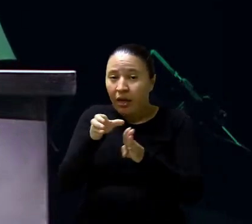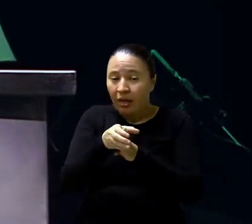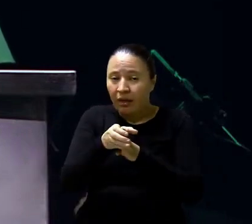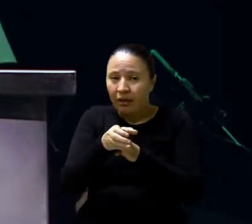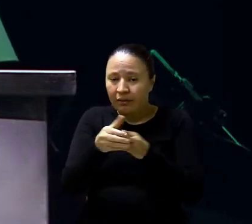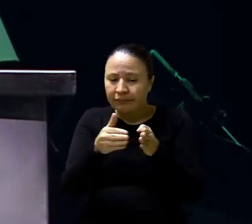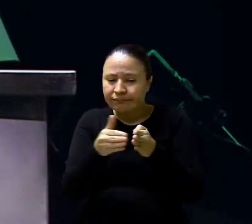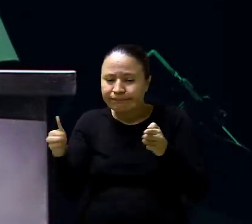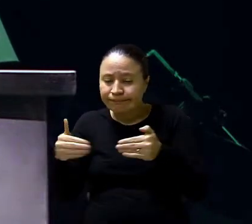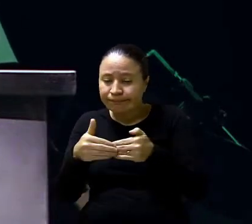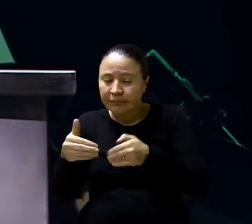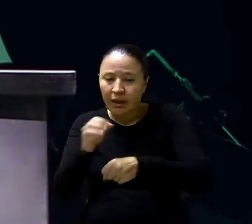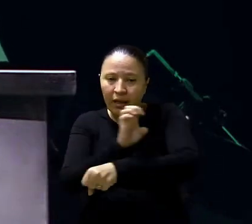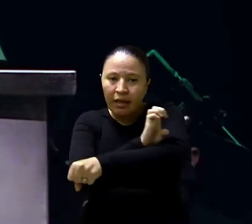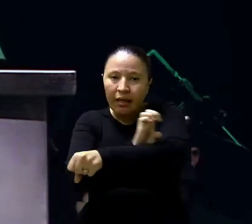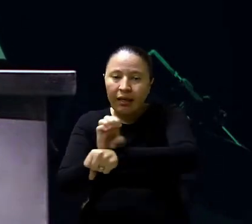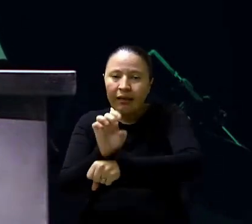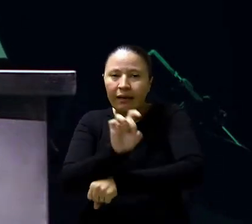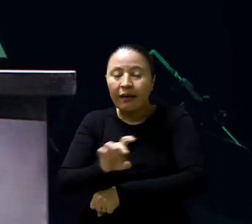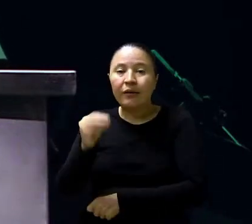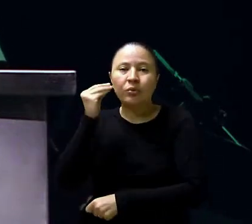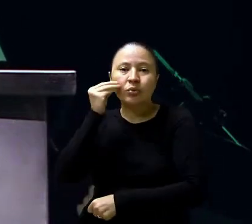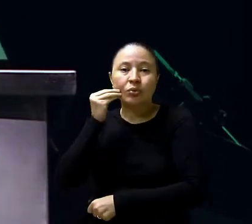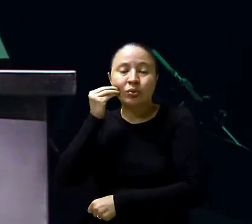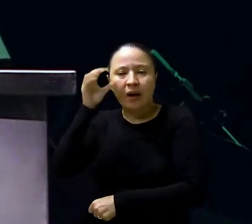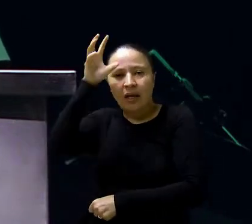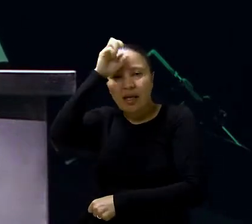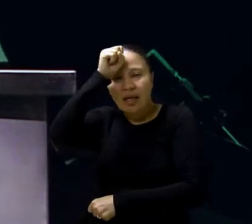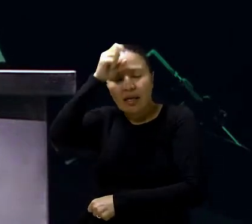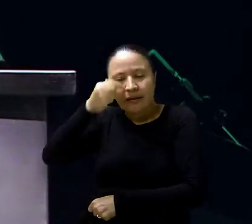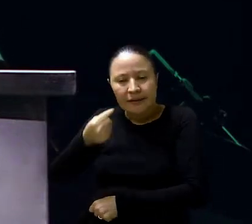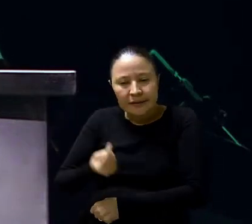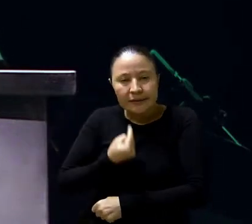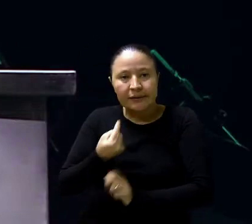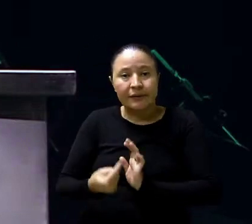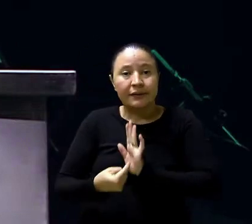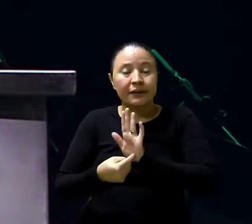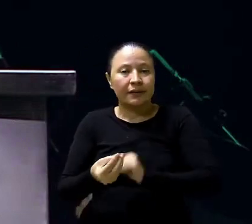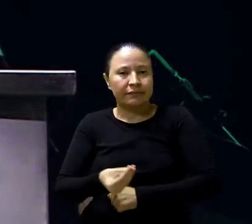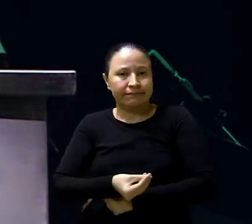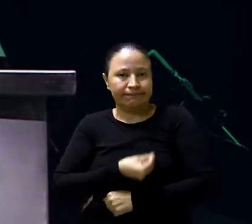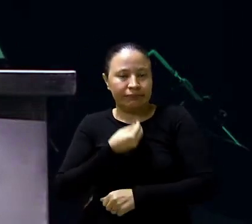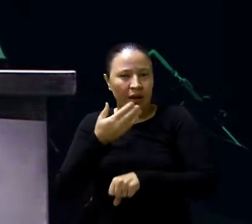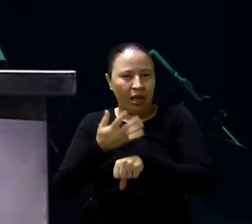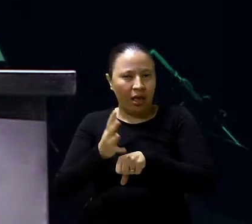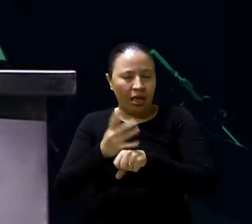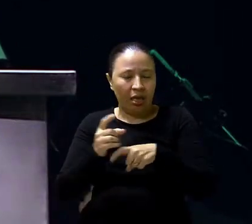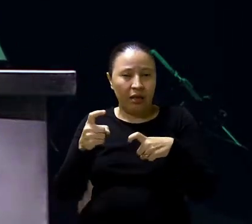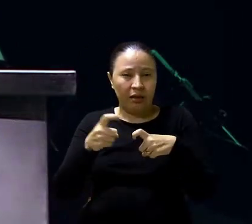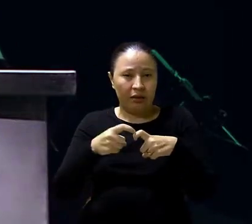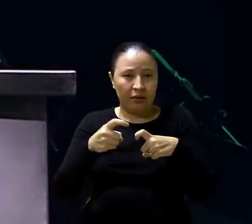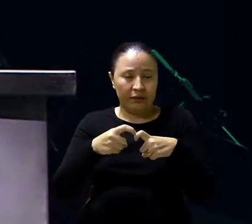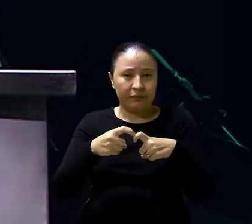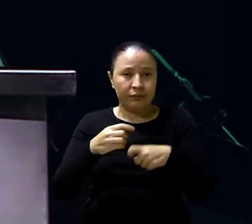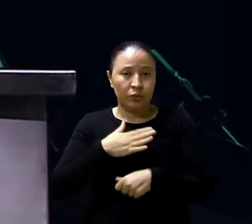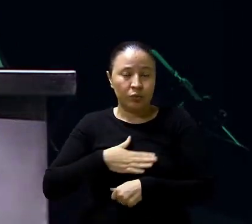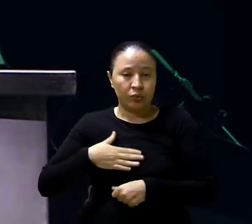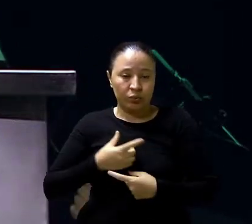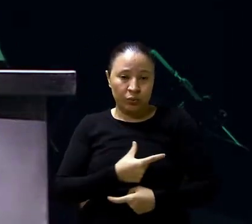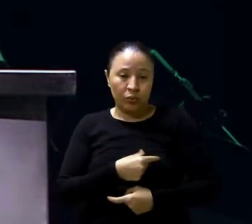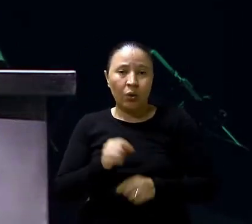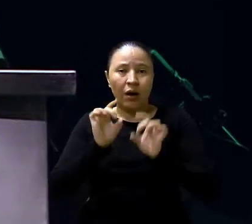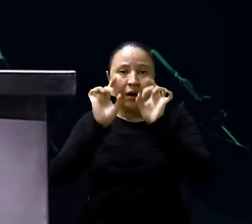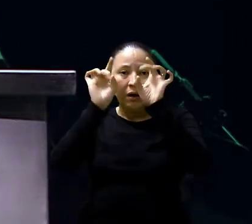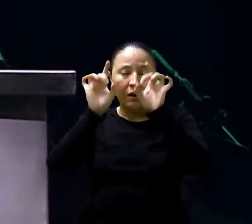estágios. Cada experiência foi um aprendizado único, que levaremos para sempre na nossa prática médica. Gostaria de homenagear, em